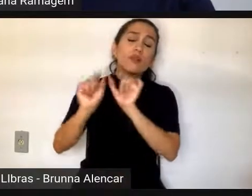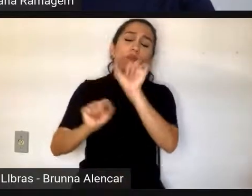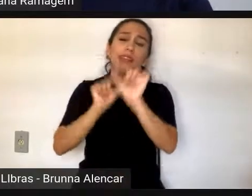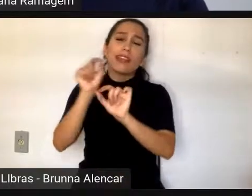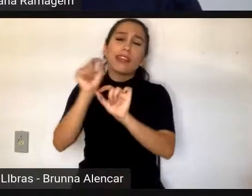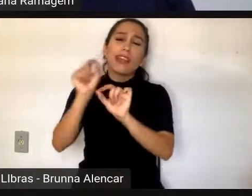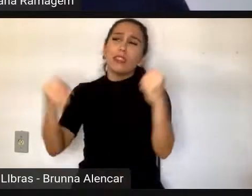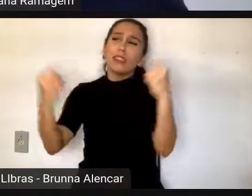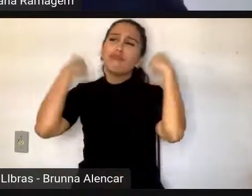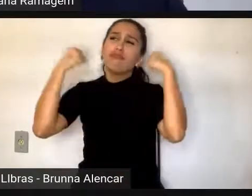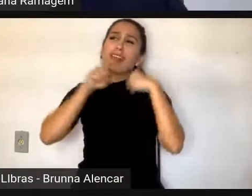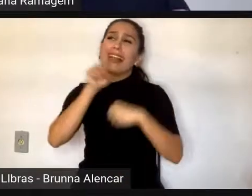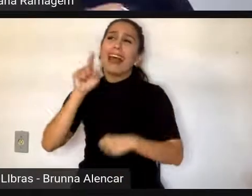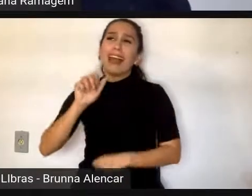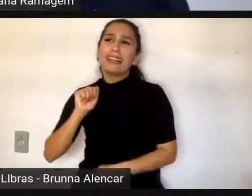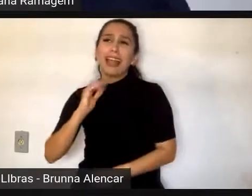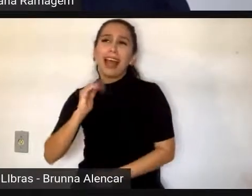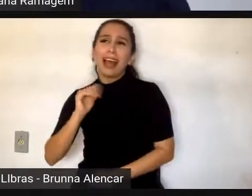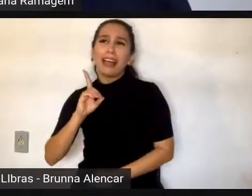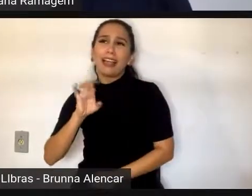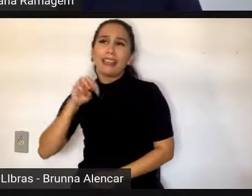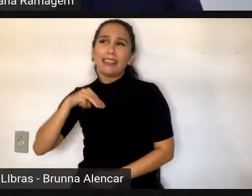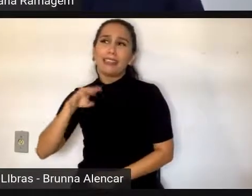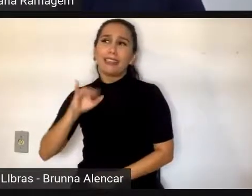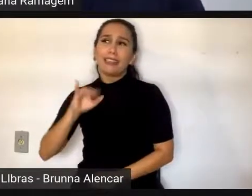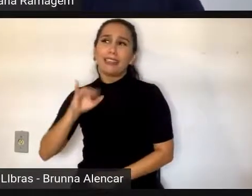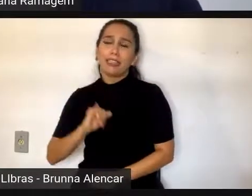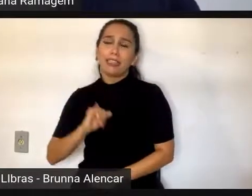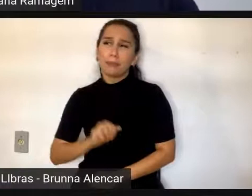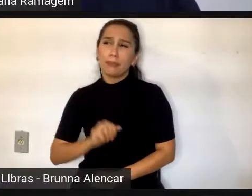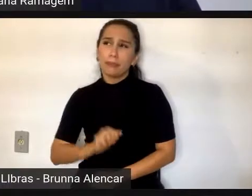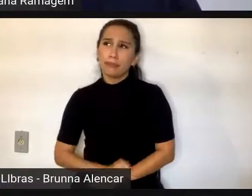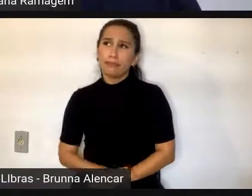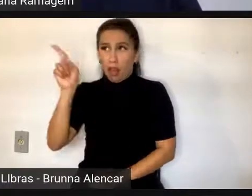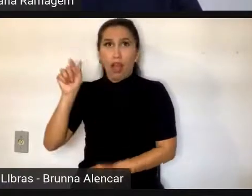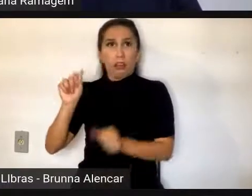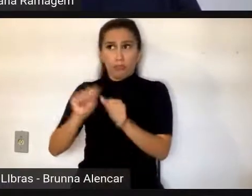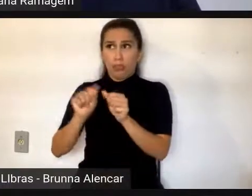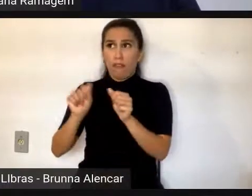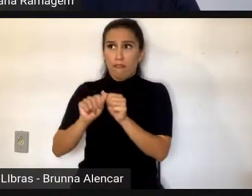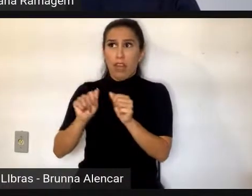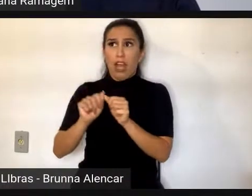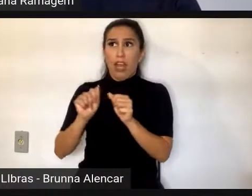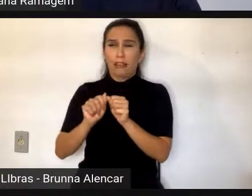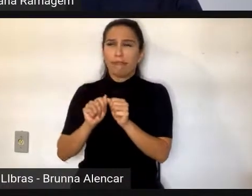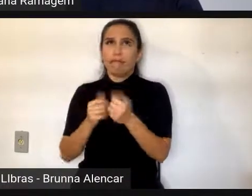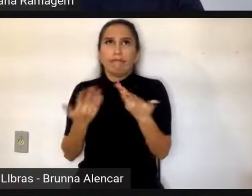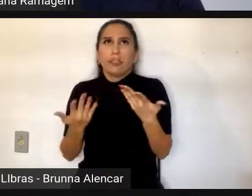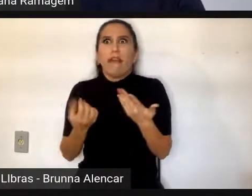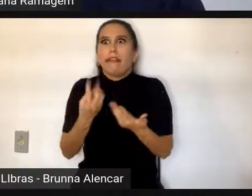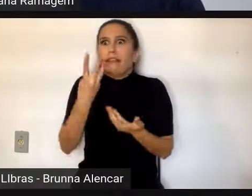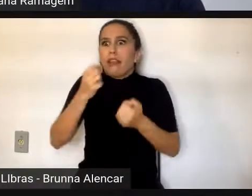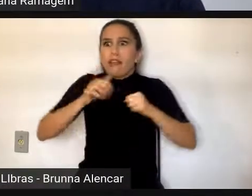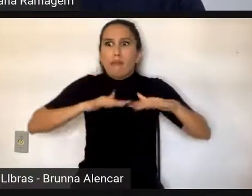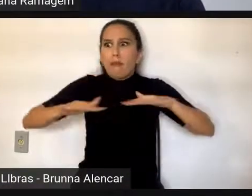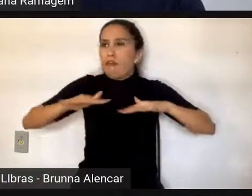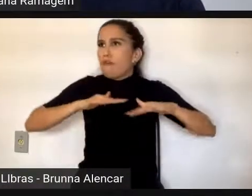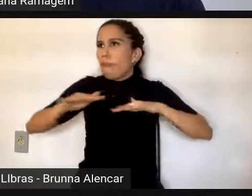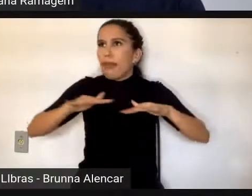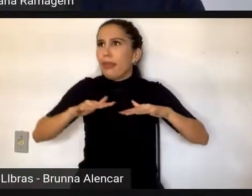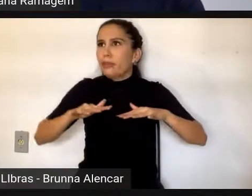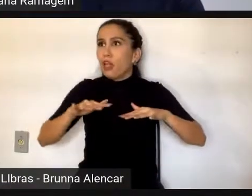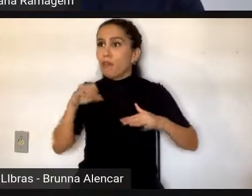basicamente faz 3 movimentos com seus membros ou com seu tronco. Você